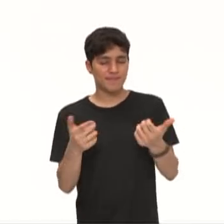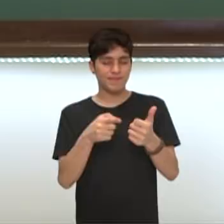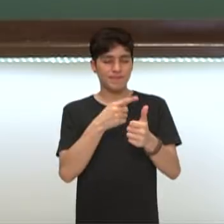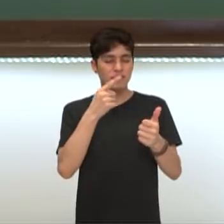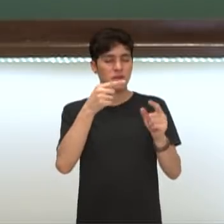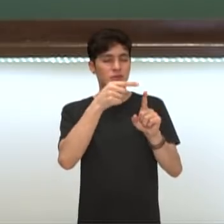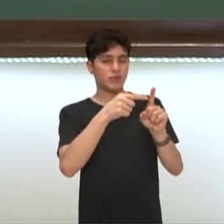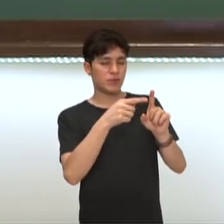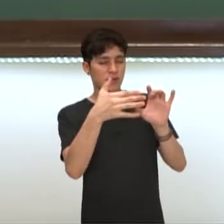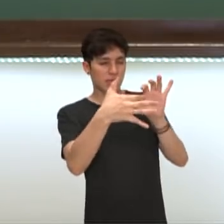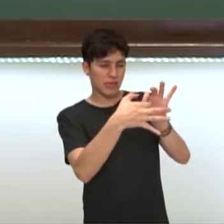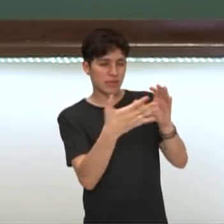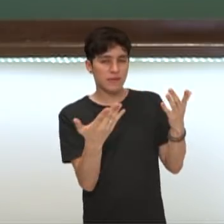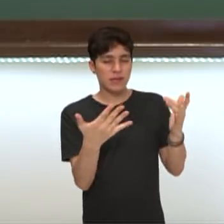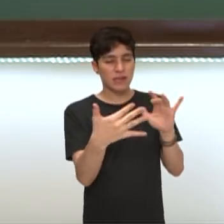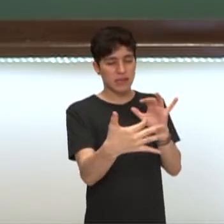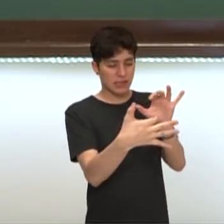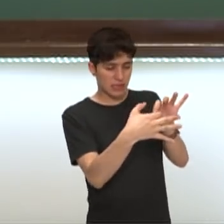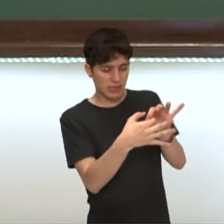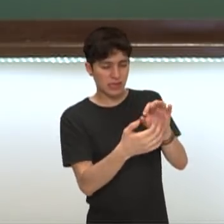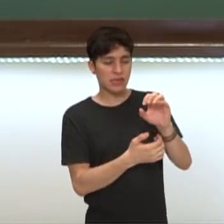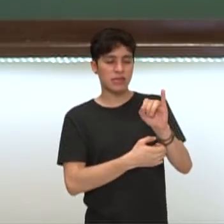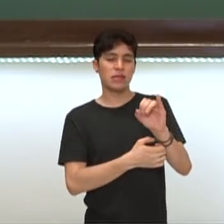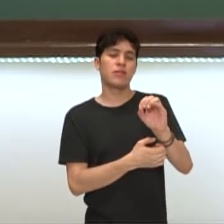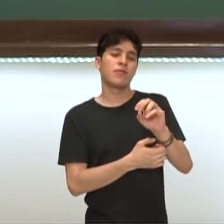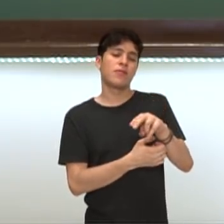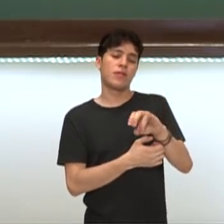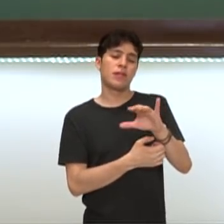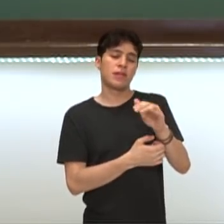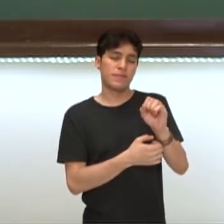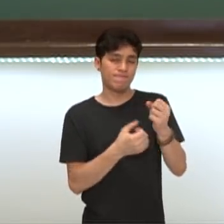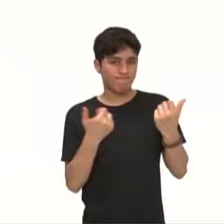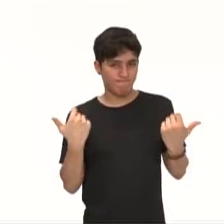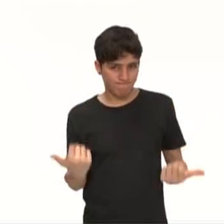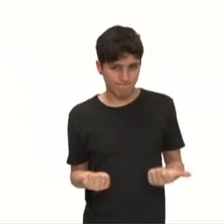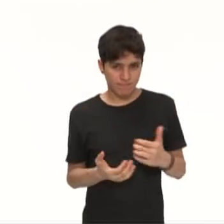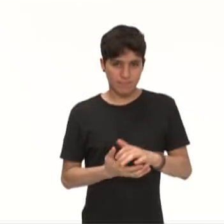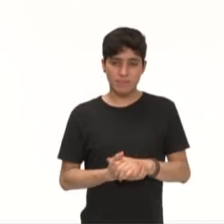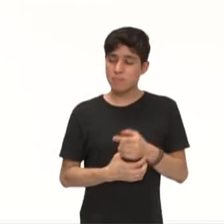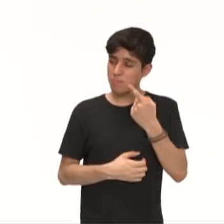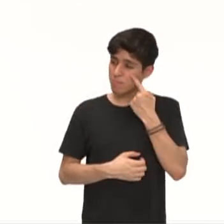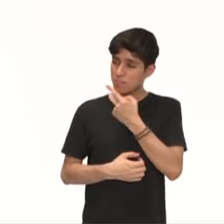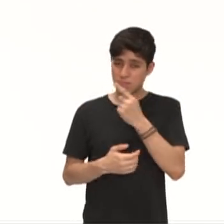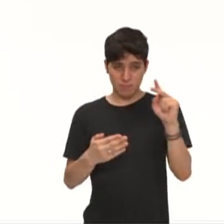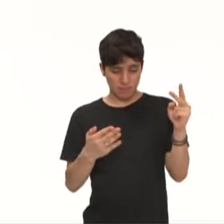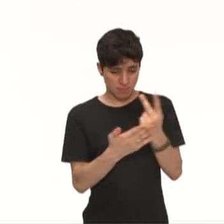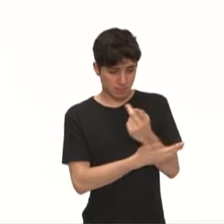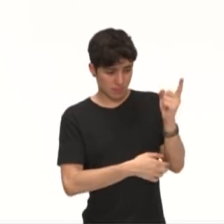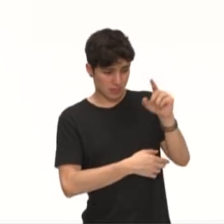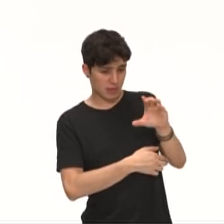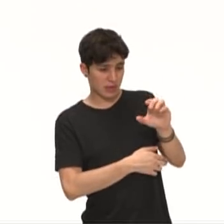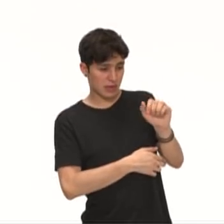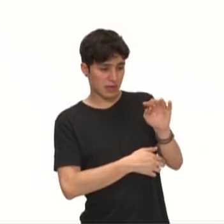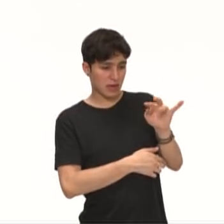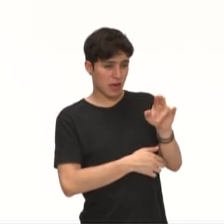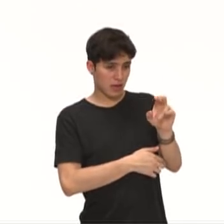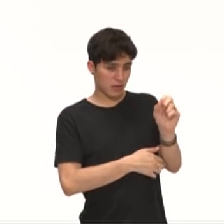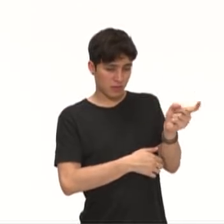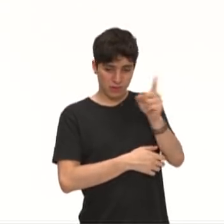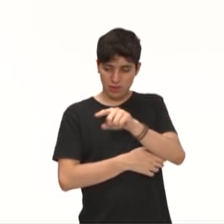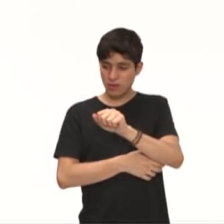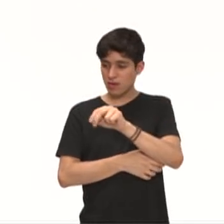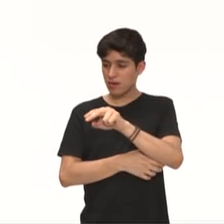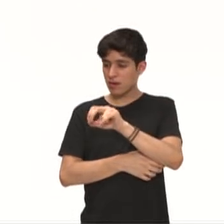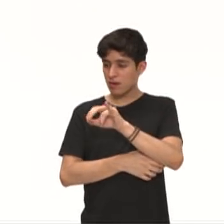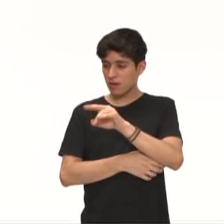de ligação, as chamadas ligações iônicas. Muito bem, ela vai acontecer entre cátions e ânions, entre elementos